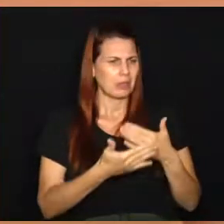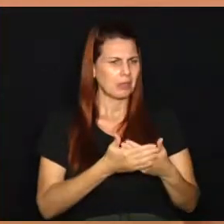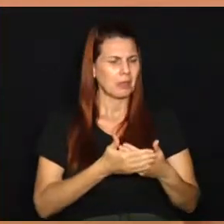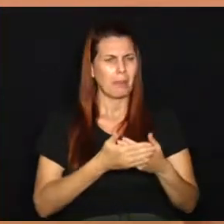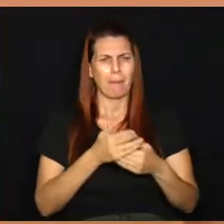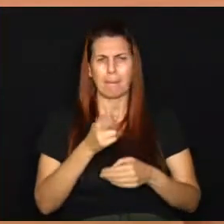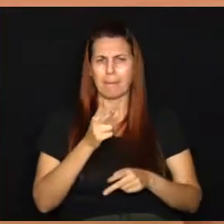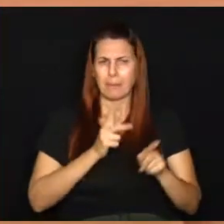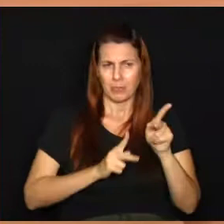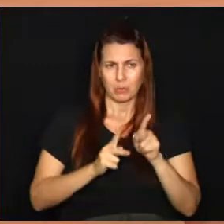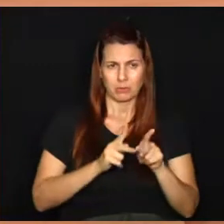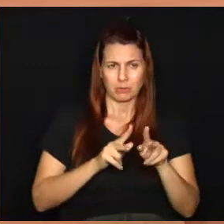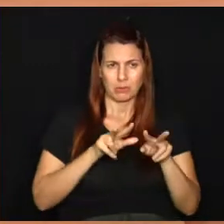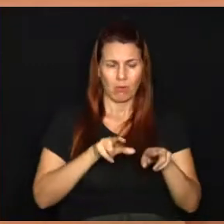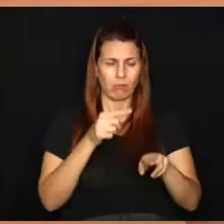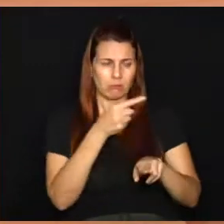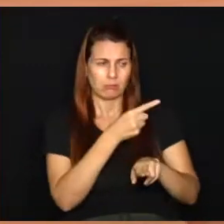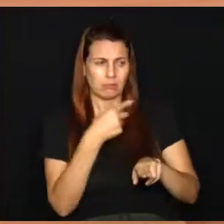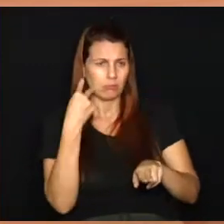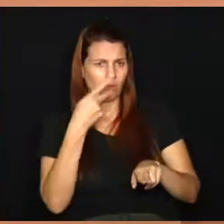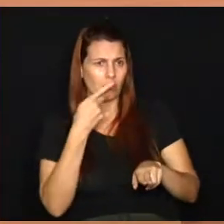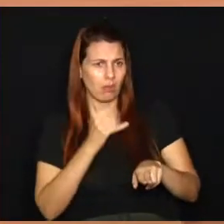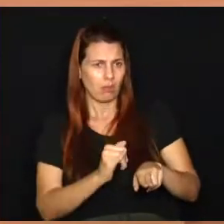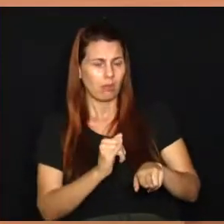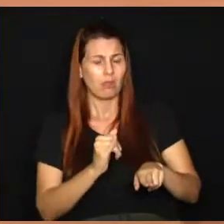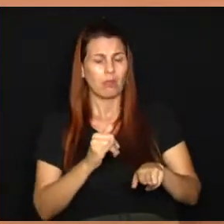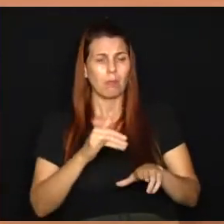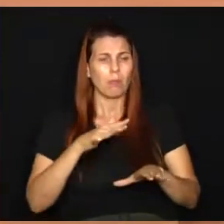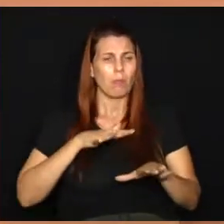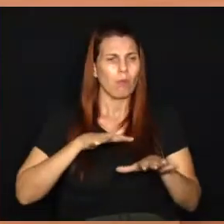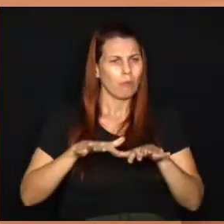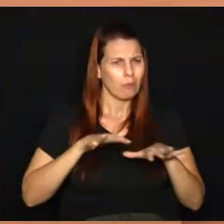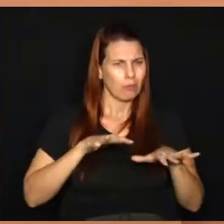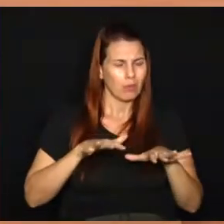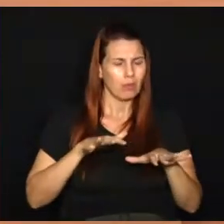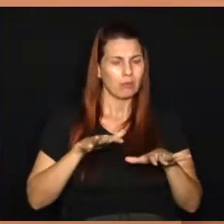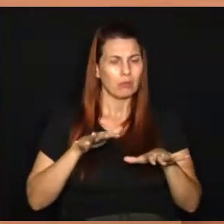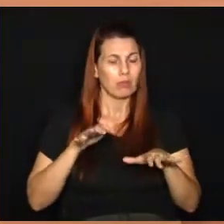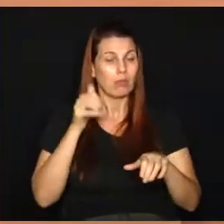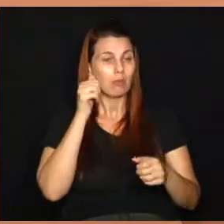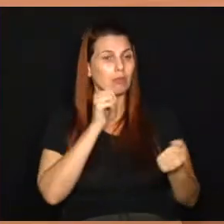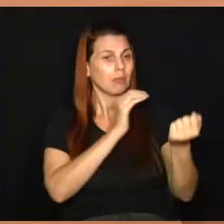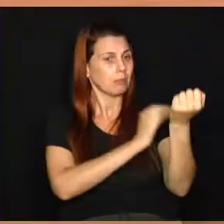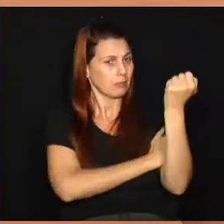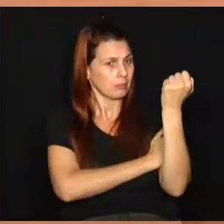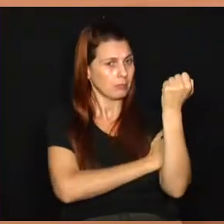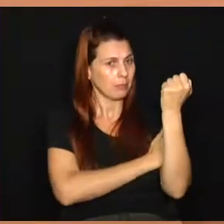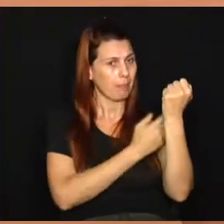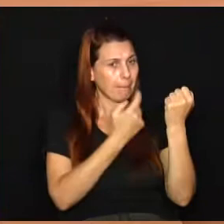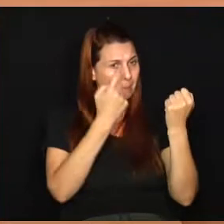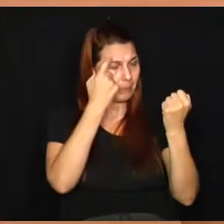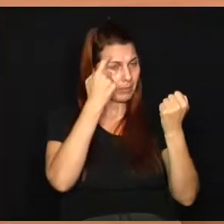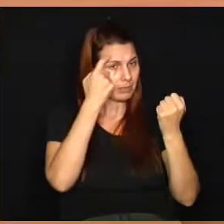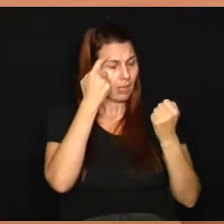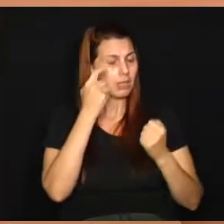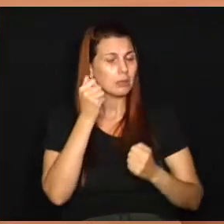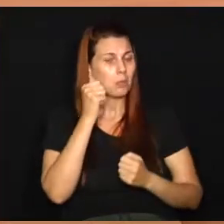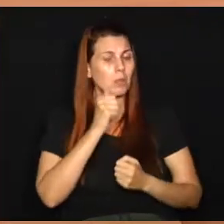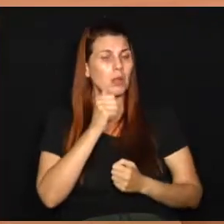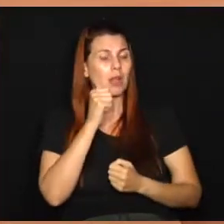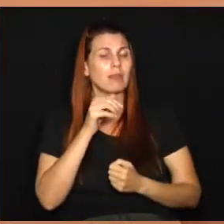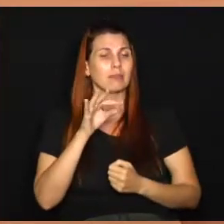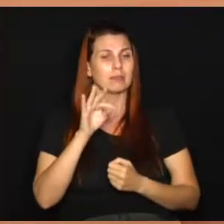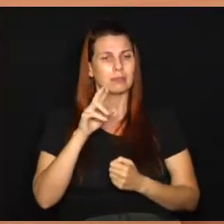inclusive, como a Mariana bem colocou, dentro do movimento feminista, muitas coisas precisam ser repensadas com relação a mulheres trans, né? Que